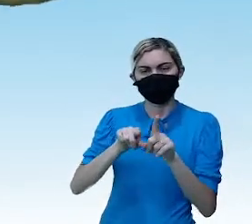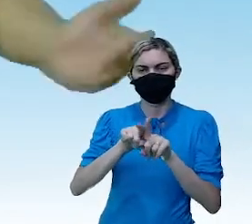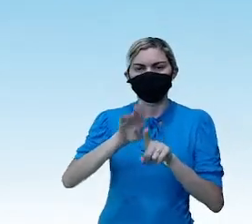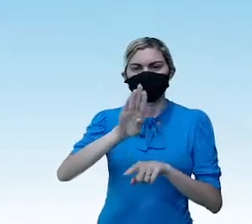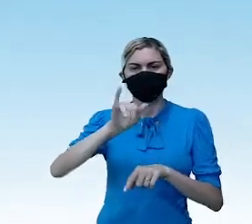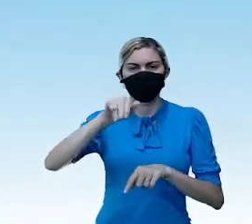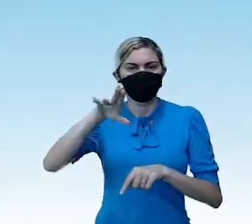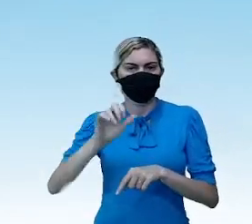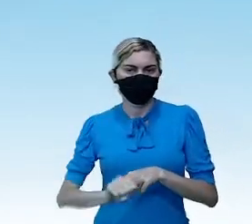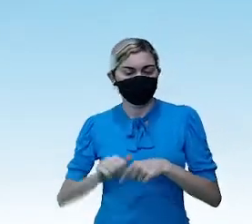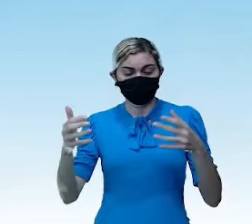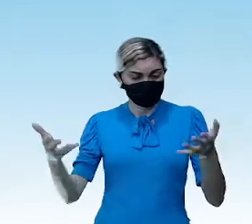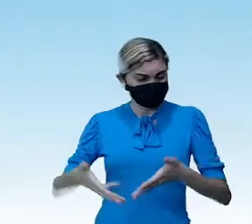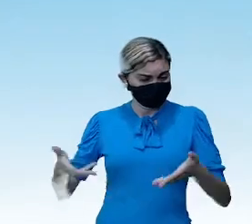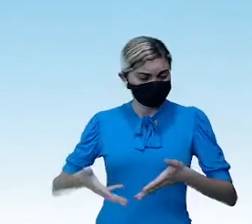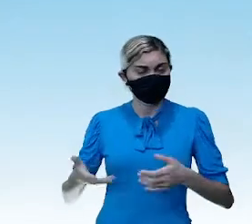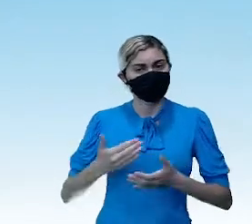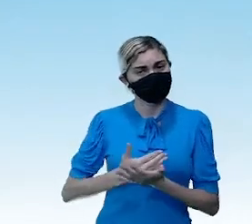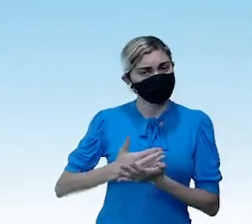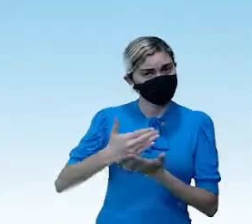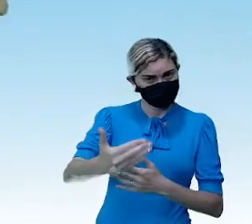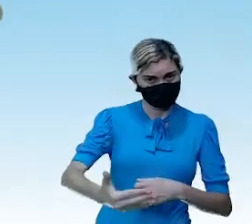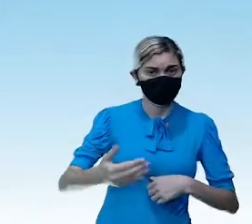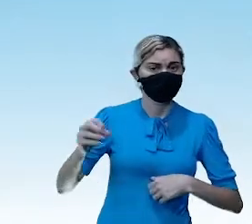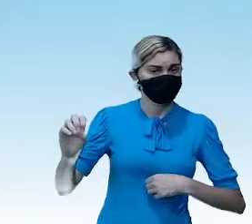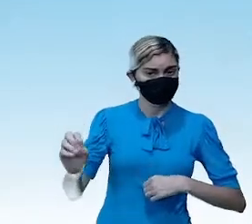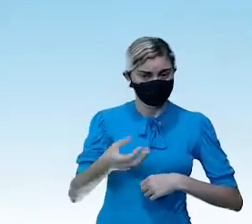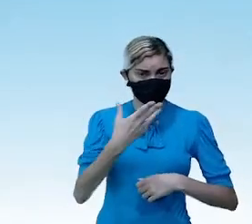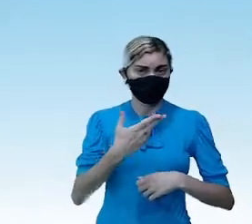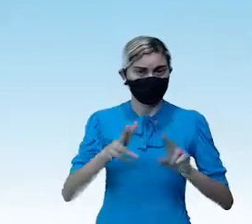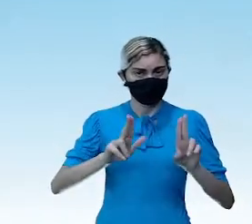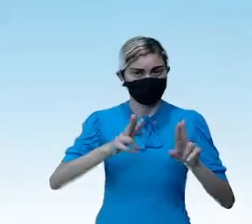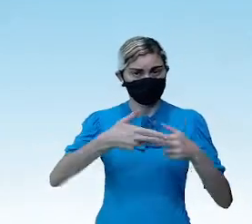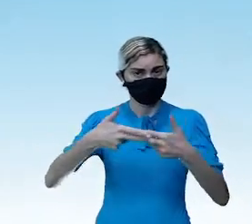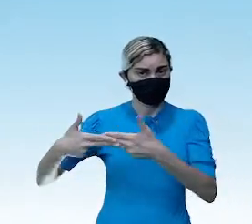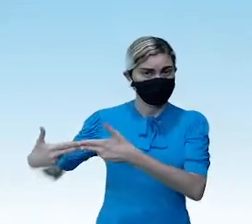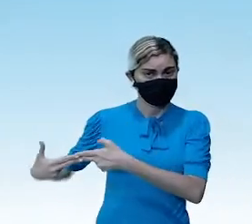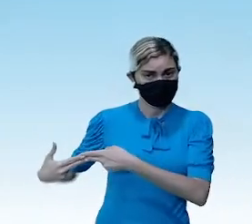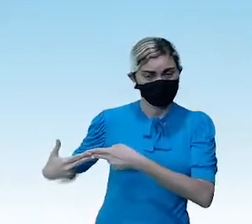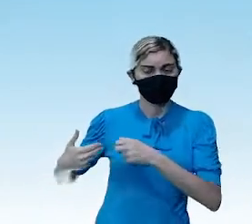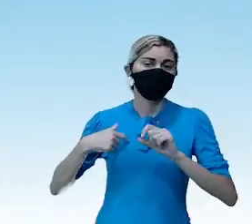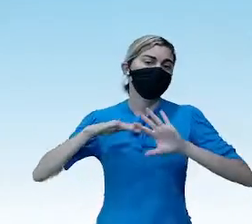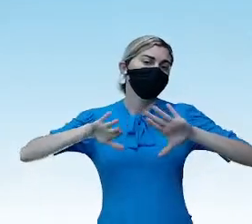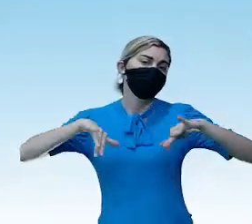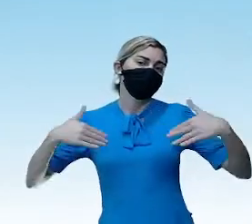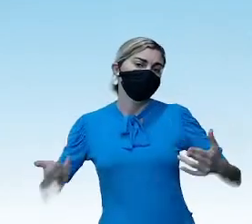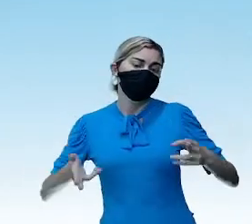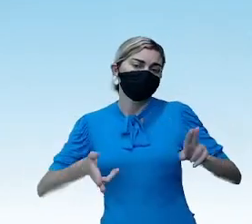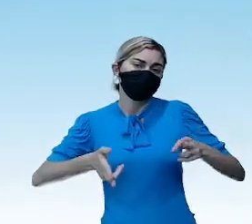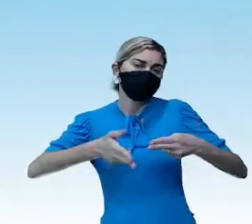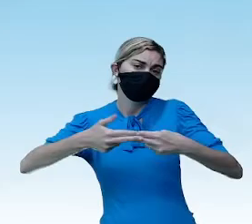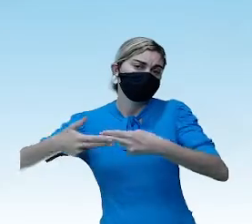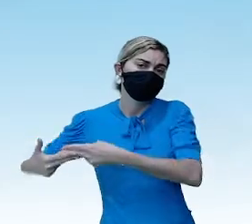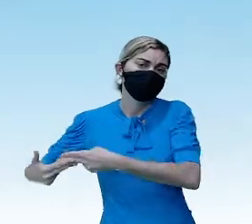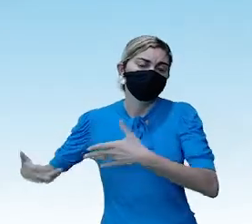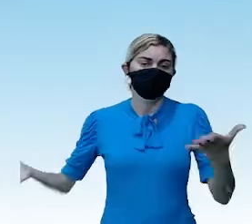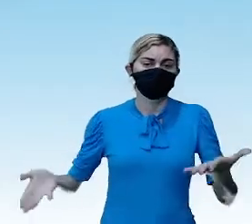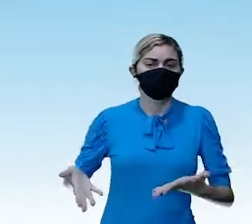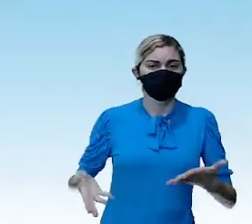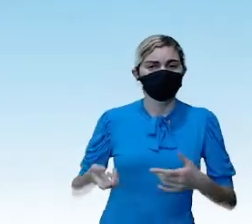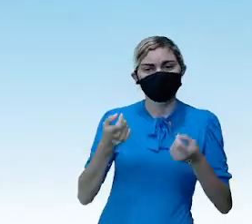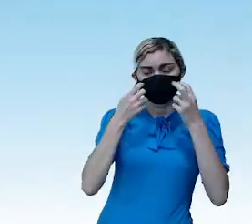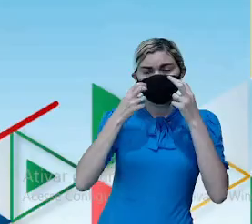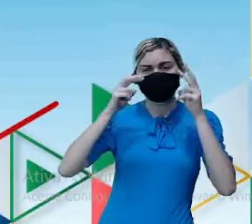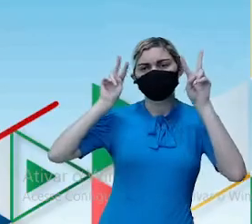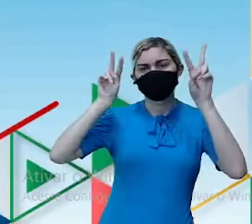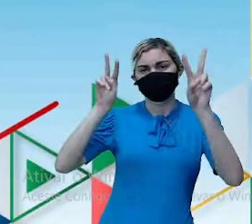também. Então hoje vamos iniciar uma nova série, mas qual será a série de hoje? Olhando para